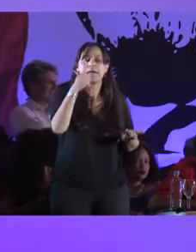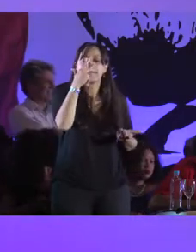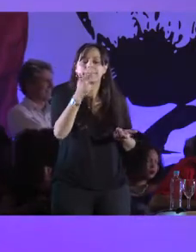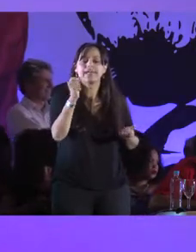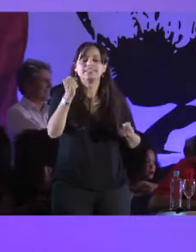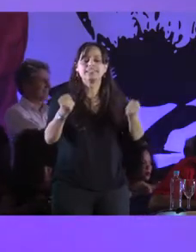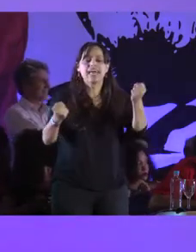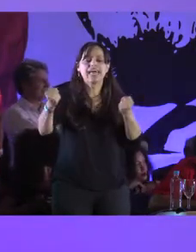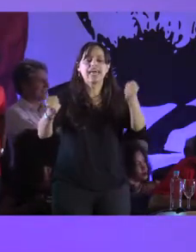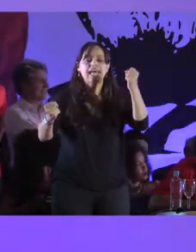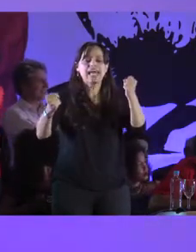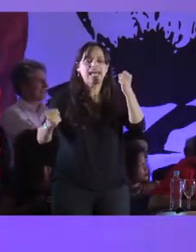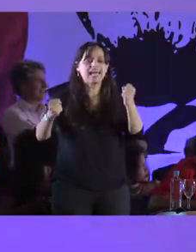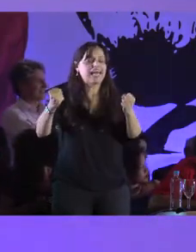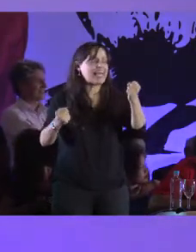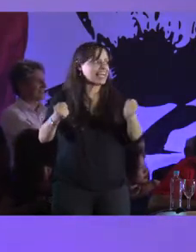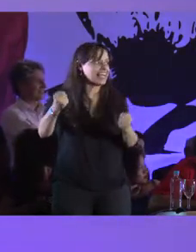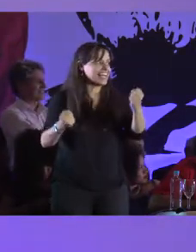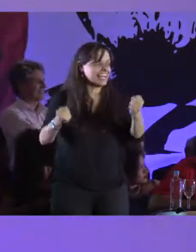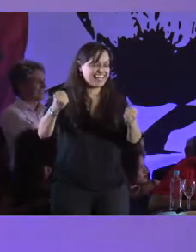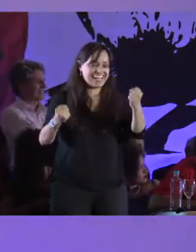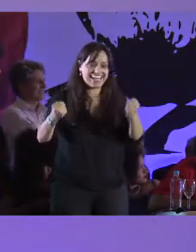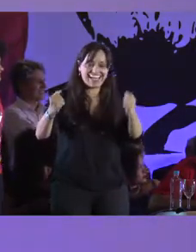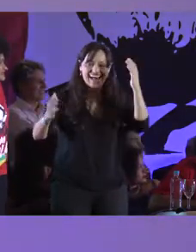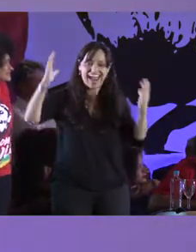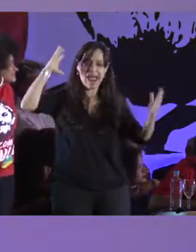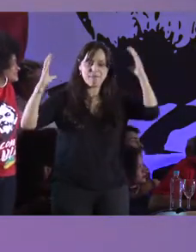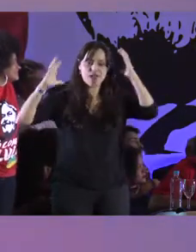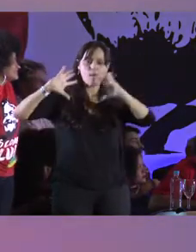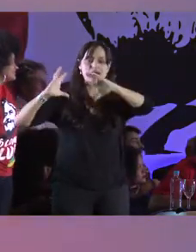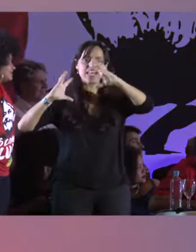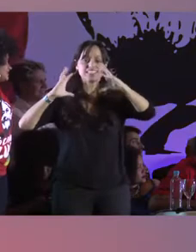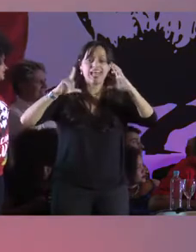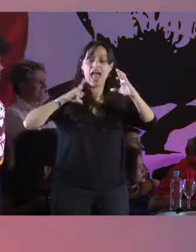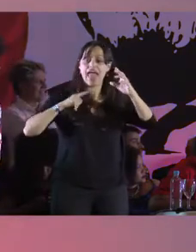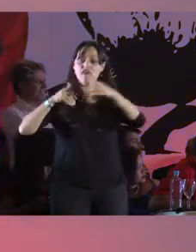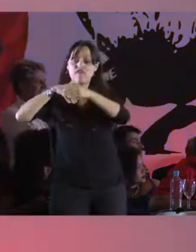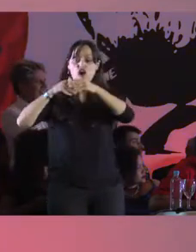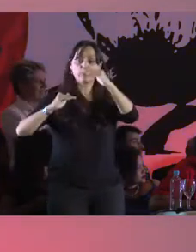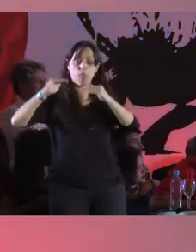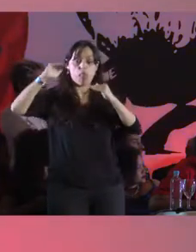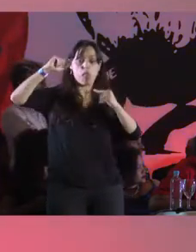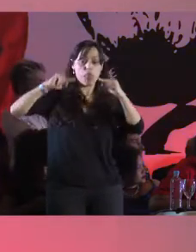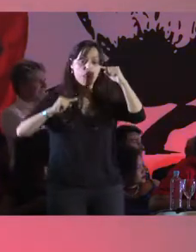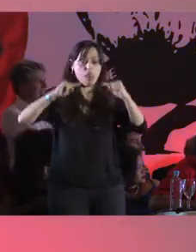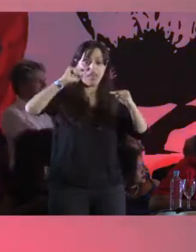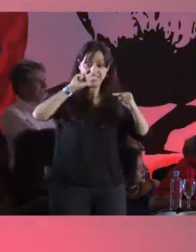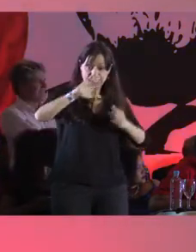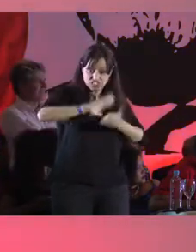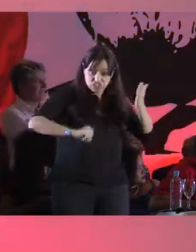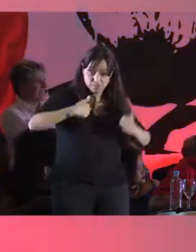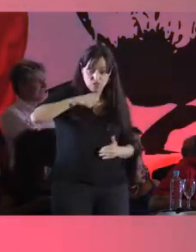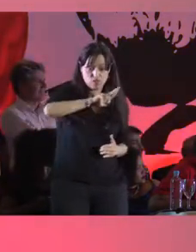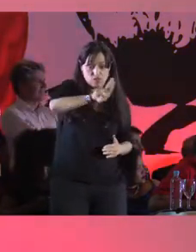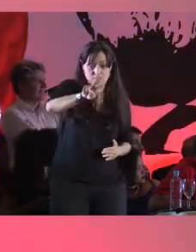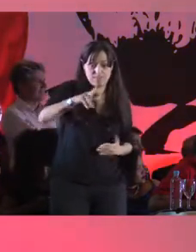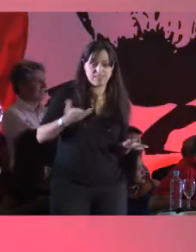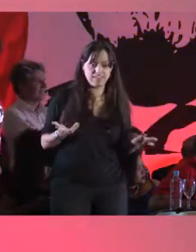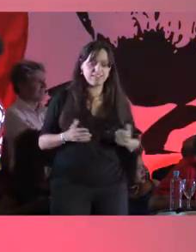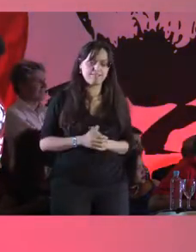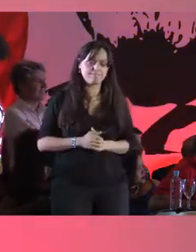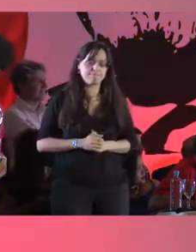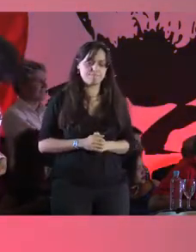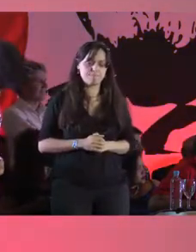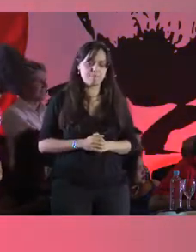vai se ajeitando durante o processo eleitoral. E a coisa é tão grave, Kátia, para você escrever para a Folha de São Paulo,